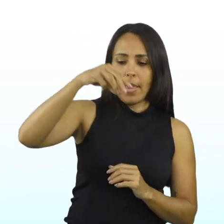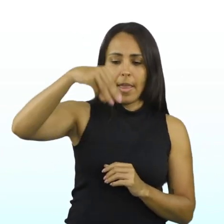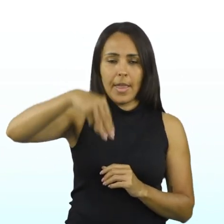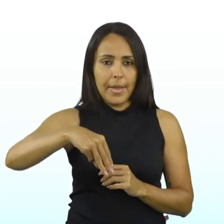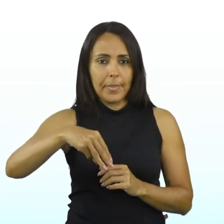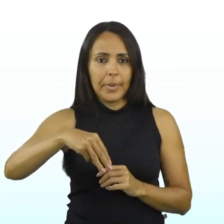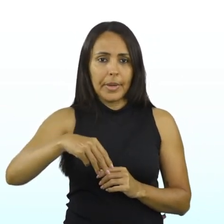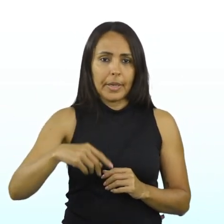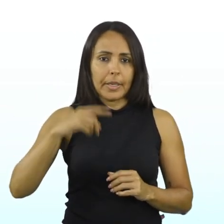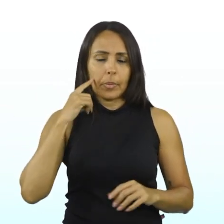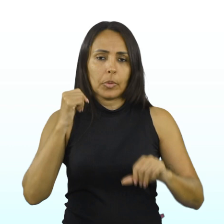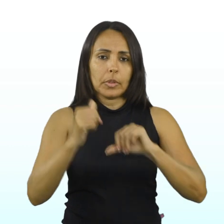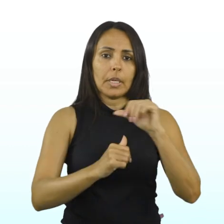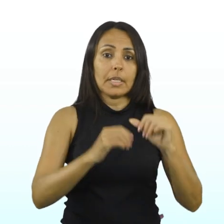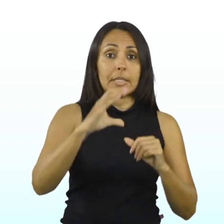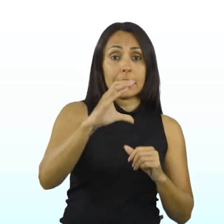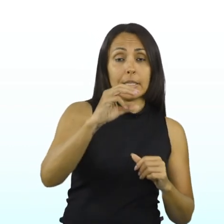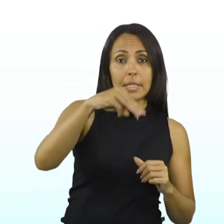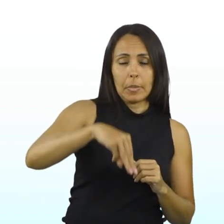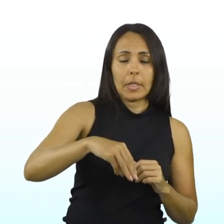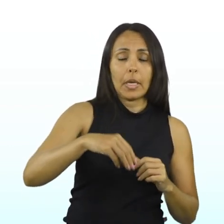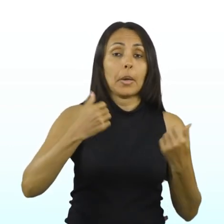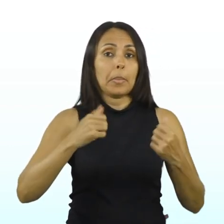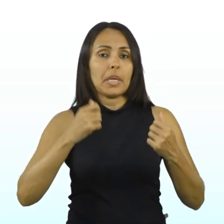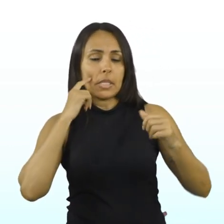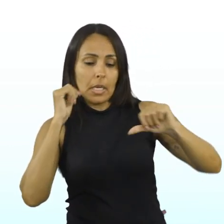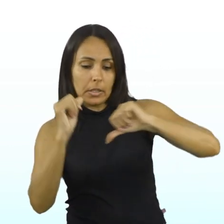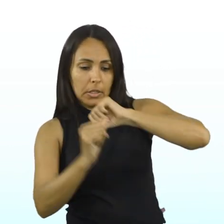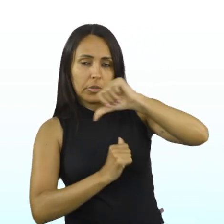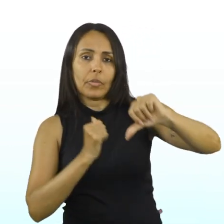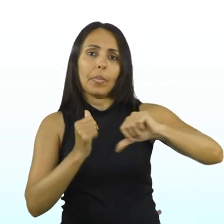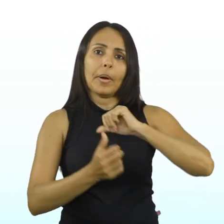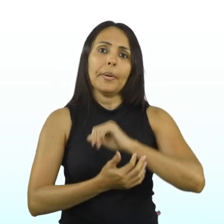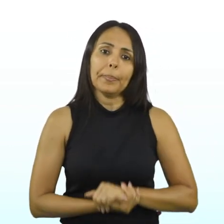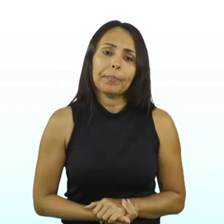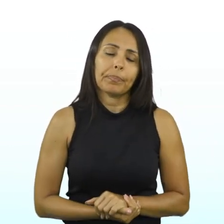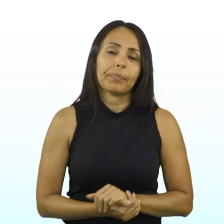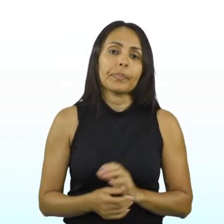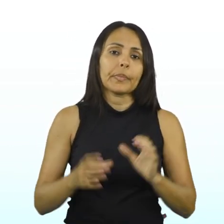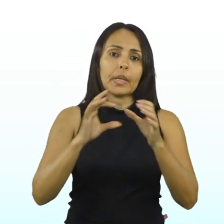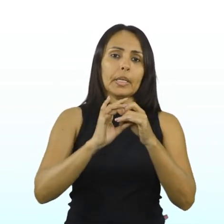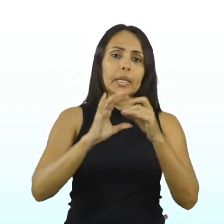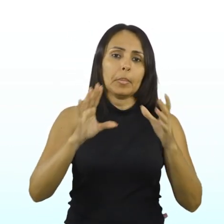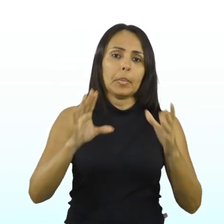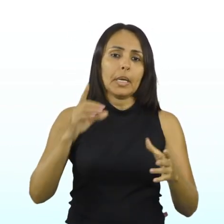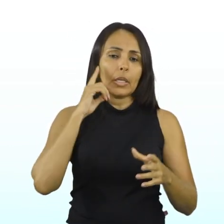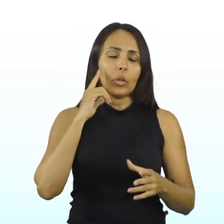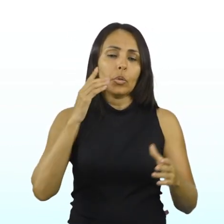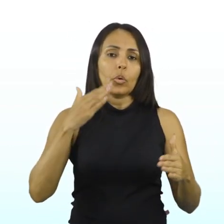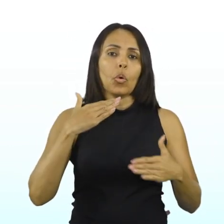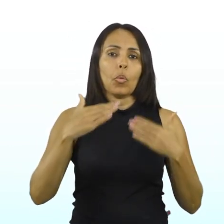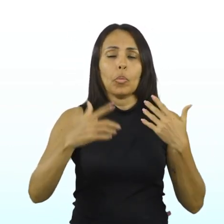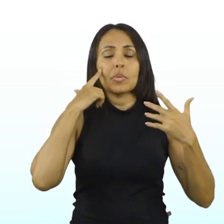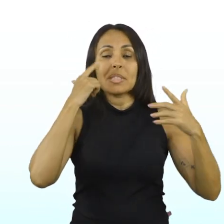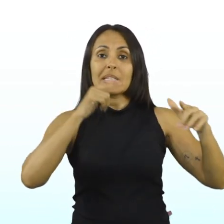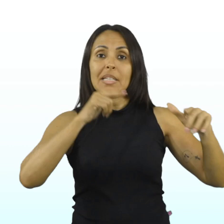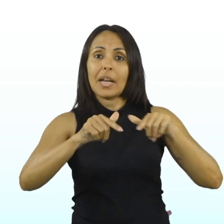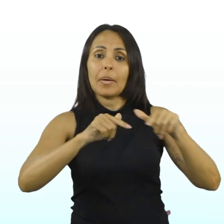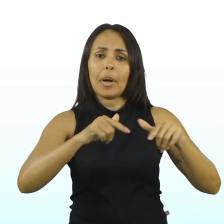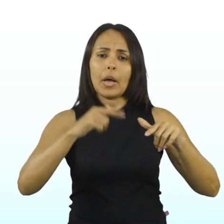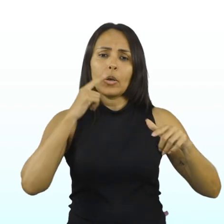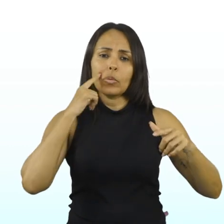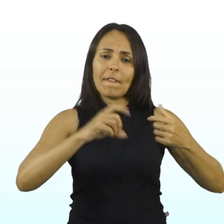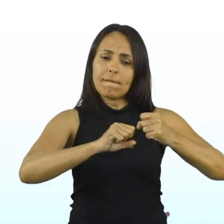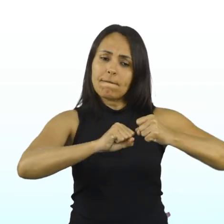metro e a deformação está em centímetros. Se liga aí que a gente vai precisar transformar. Liberada durante o empurrão do corpo, determina o trabalho da